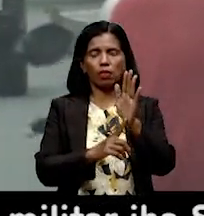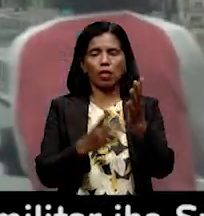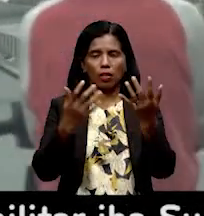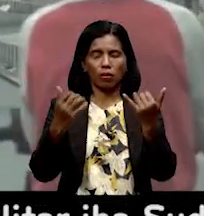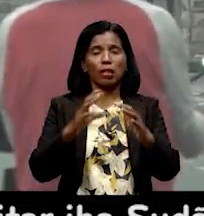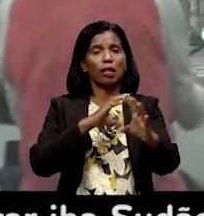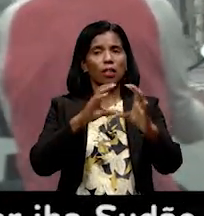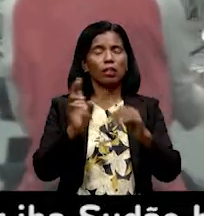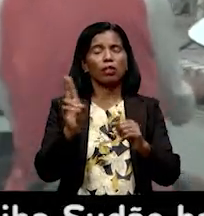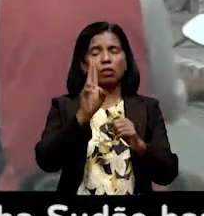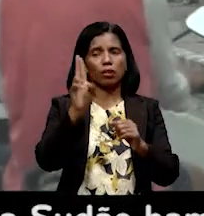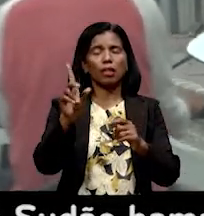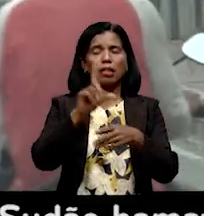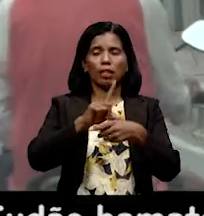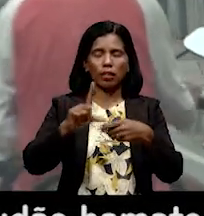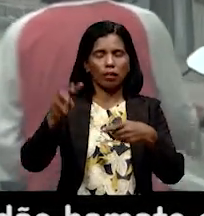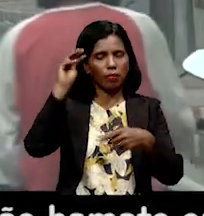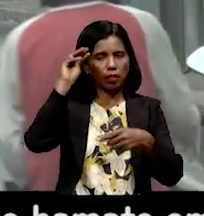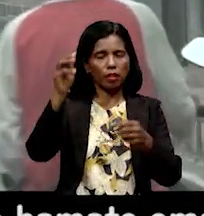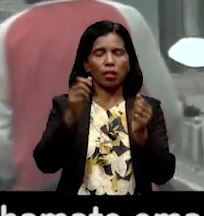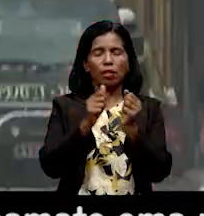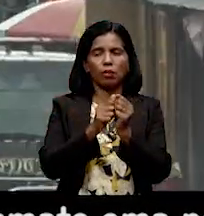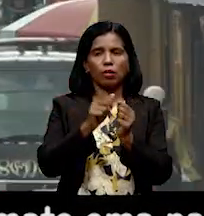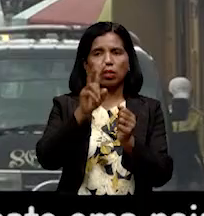fixa ihalina ministério hamutu krihun rua